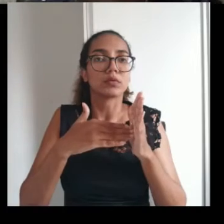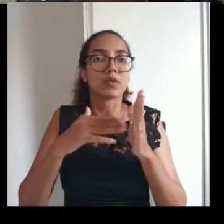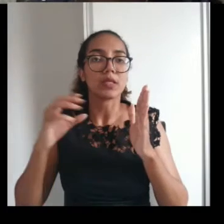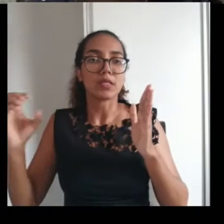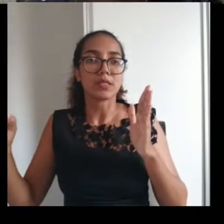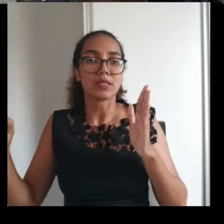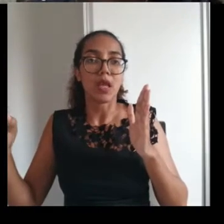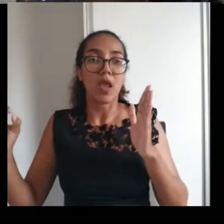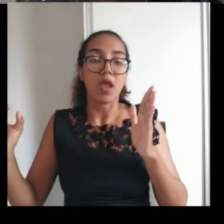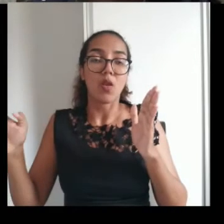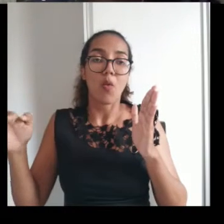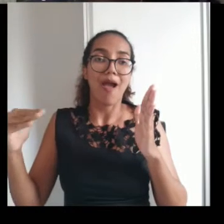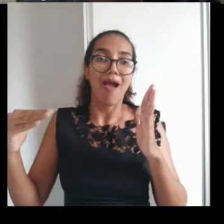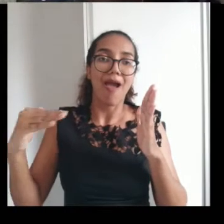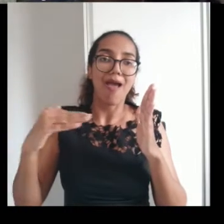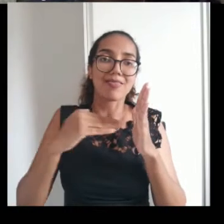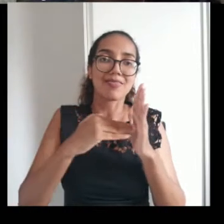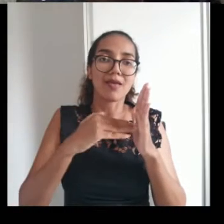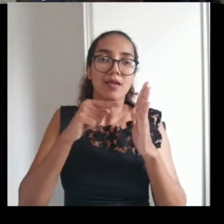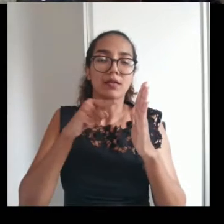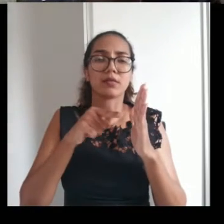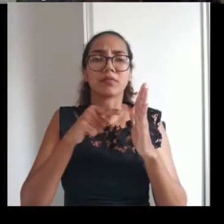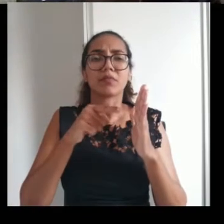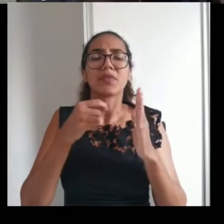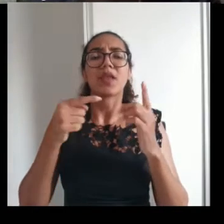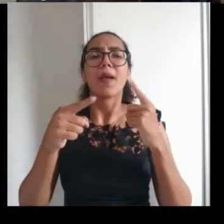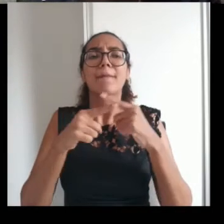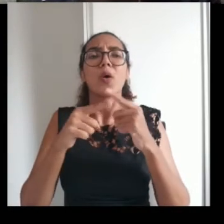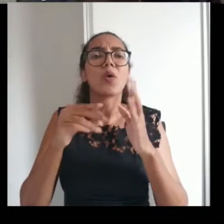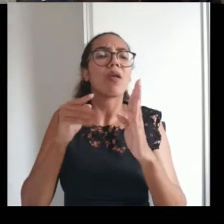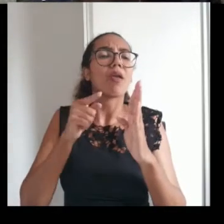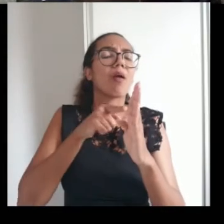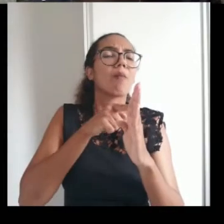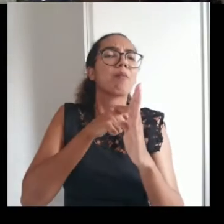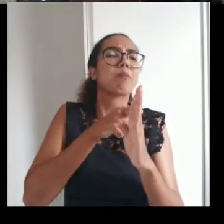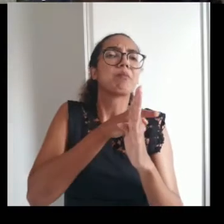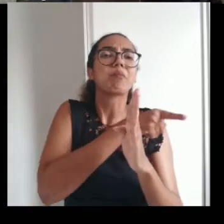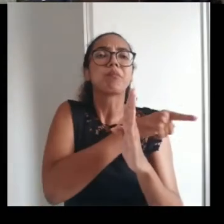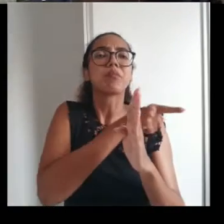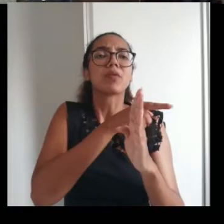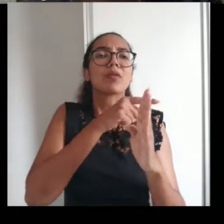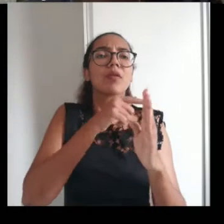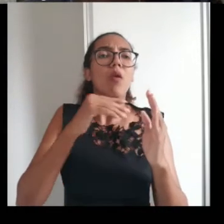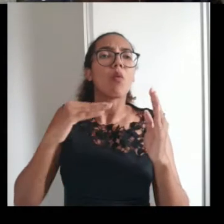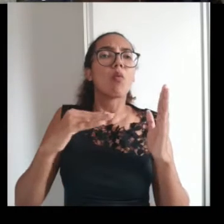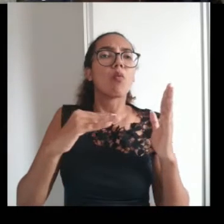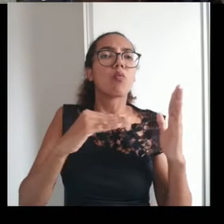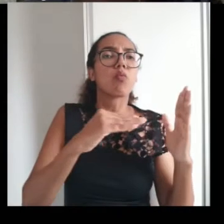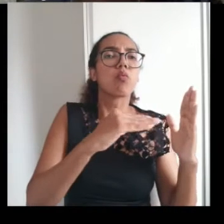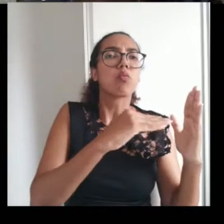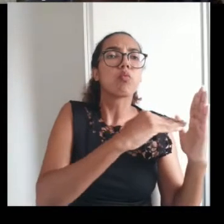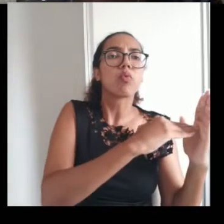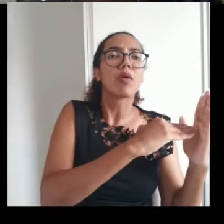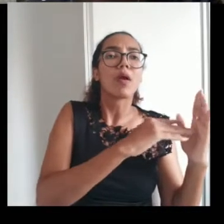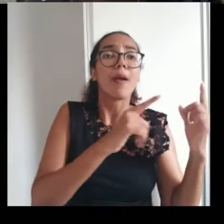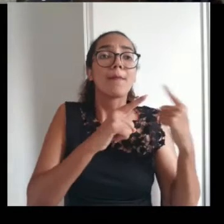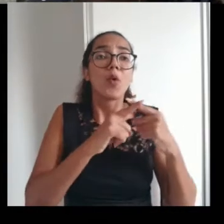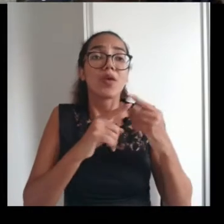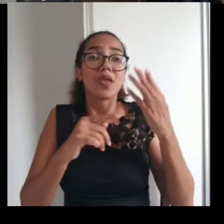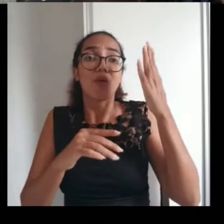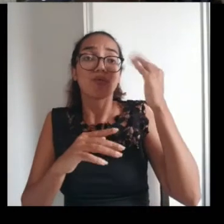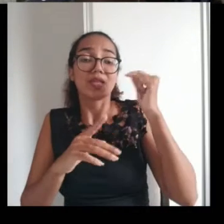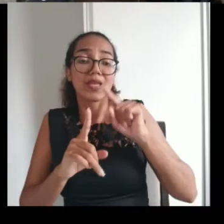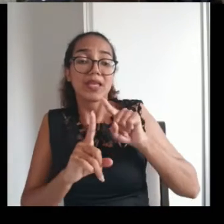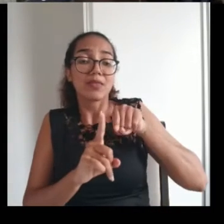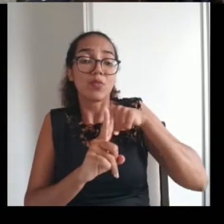até aqui, certo? Por que eu não percorro até o tamanho? Porque eu já sei que a partir da onde tem próximo, está tudo nulo, está tudo vazio.